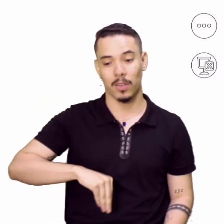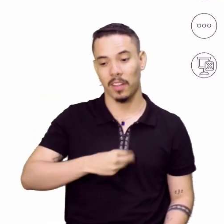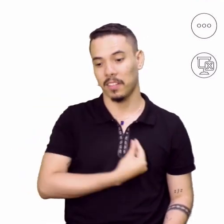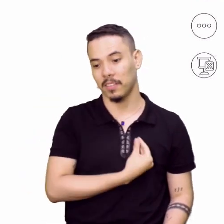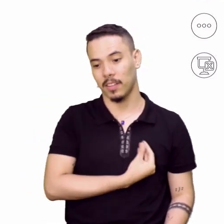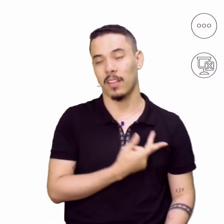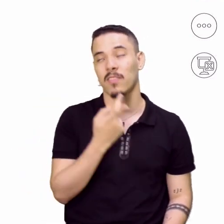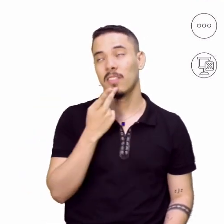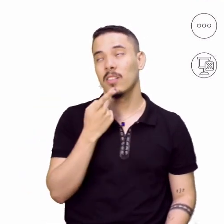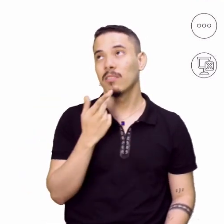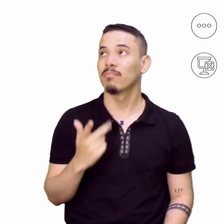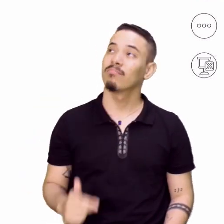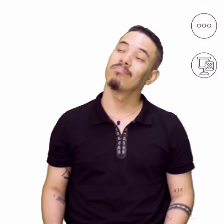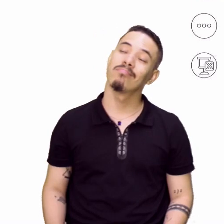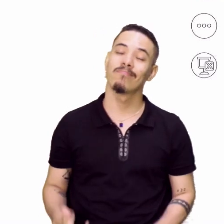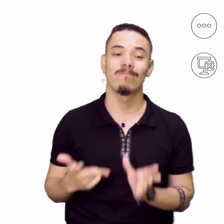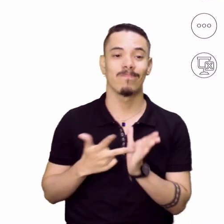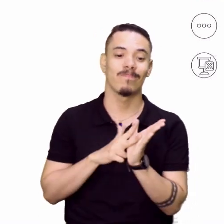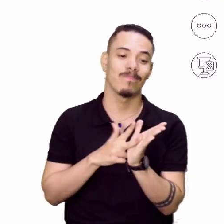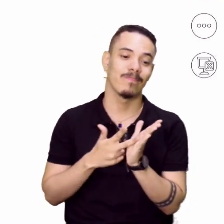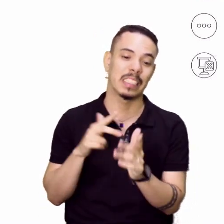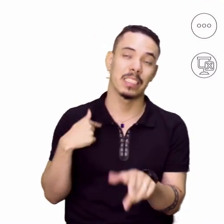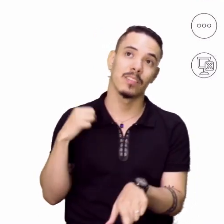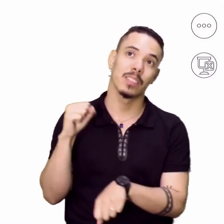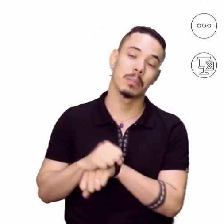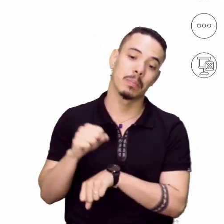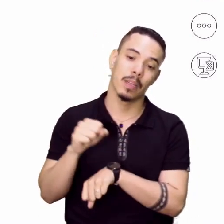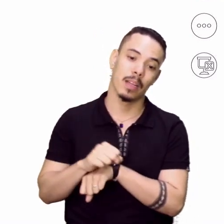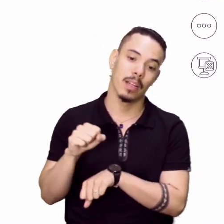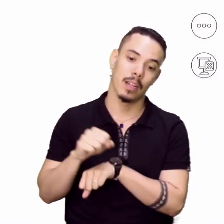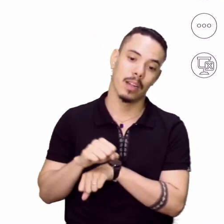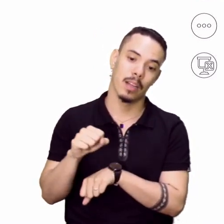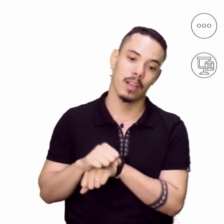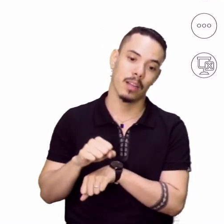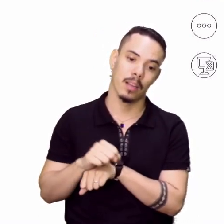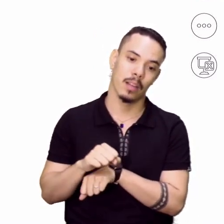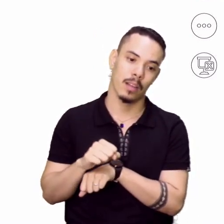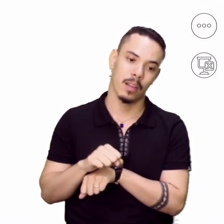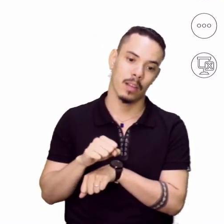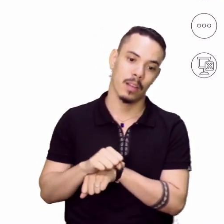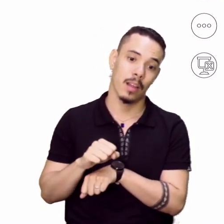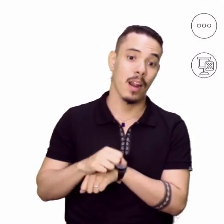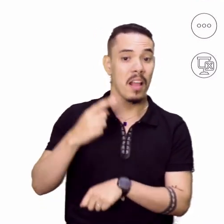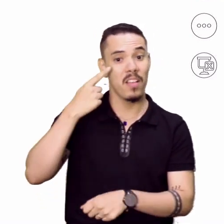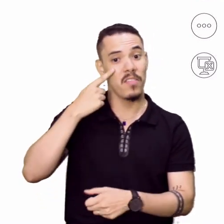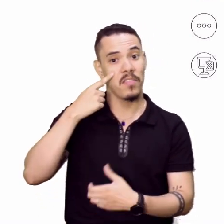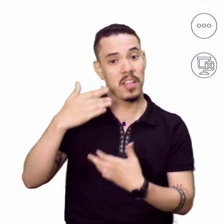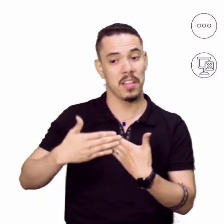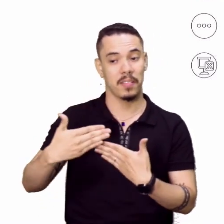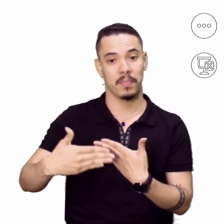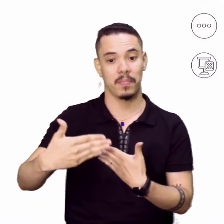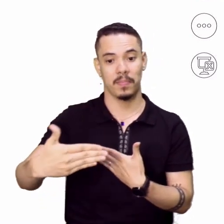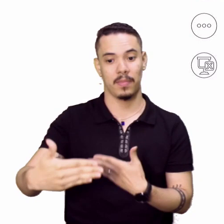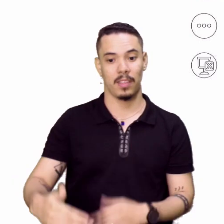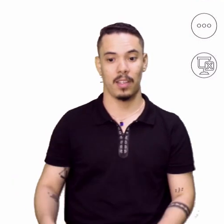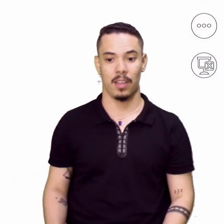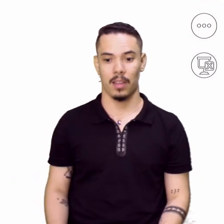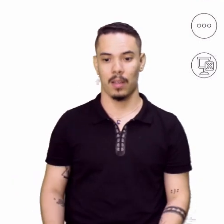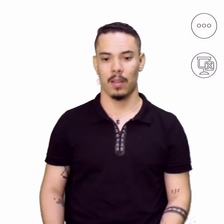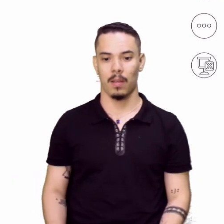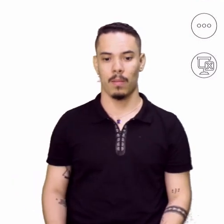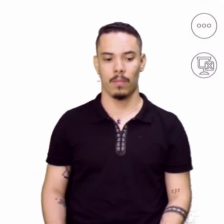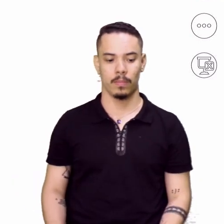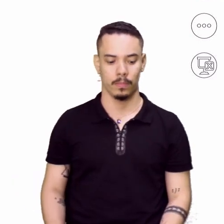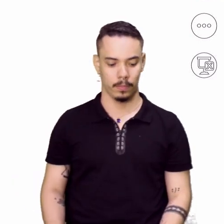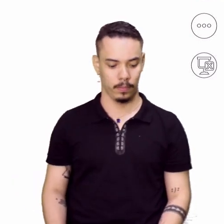deitado ele falou assim eu esperarei e E verei I will wait and